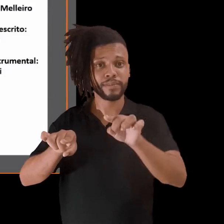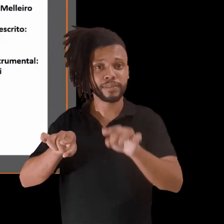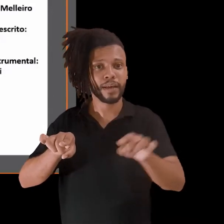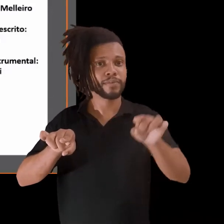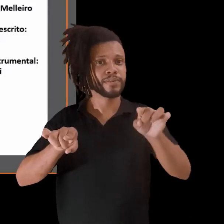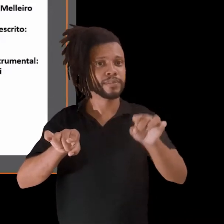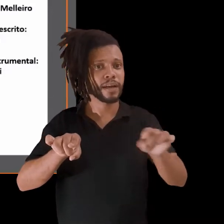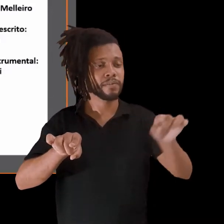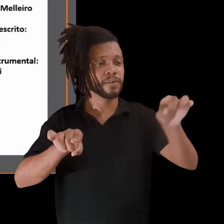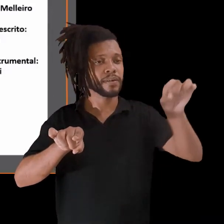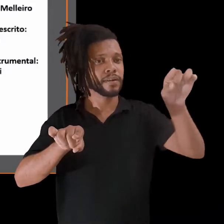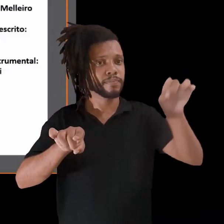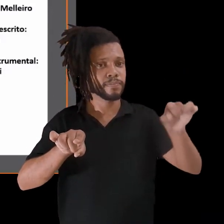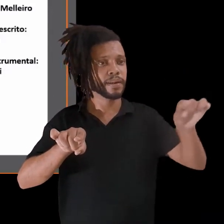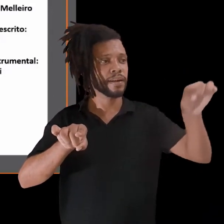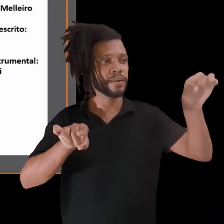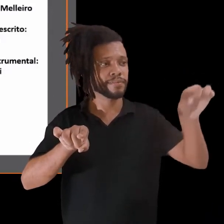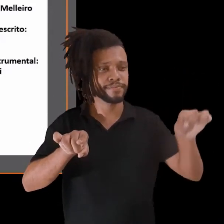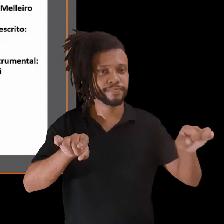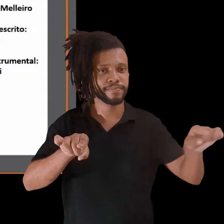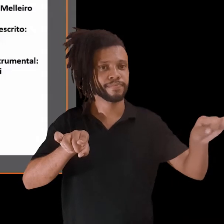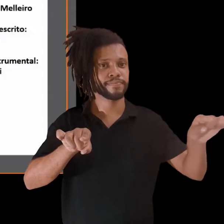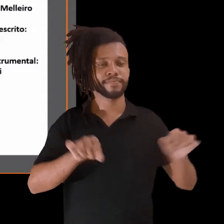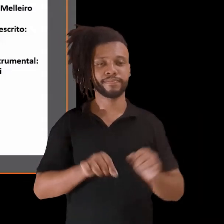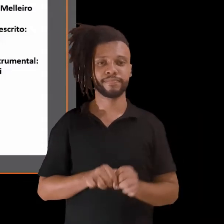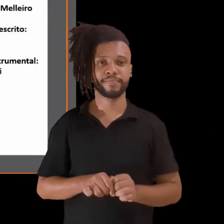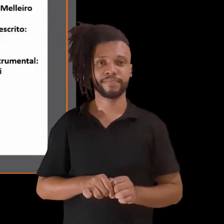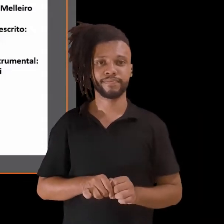Jabuti, jabuti, jabuti, jabuticaba.